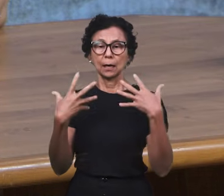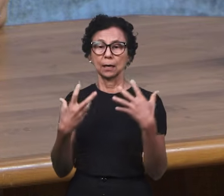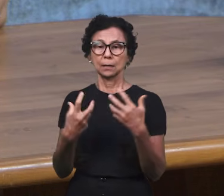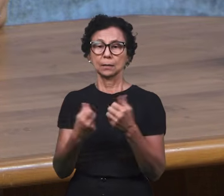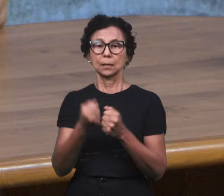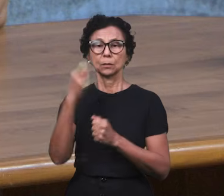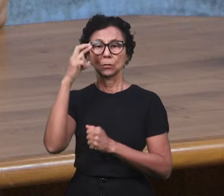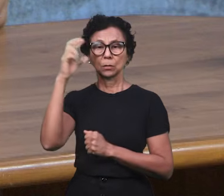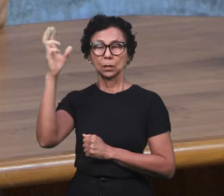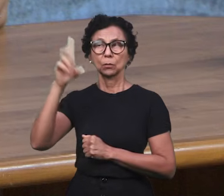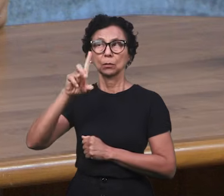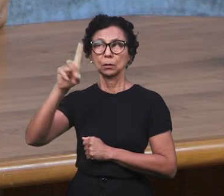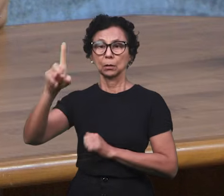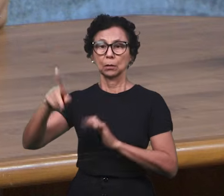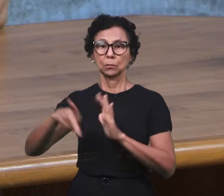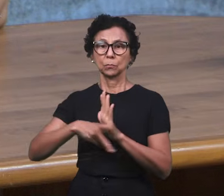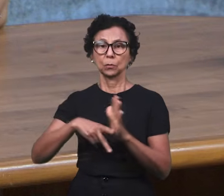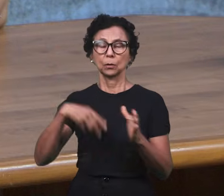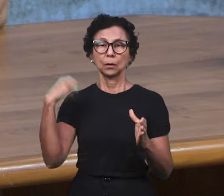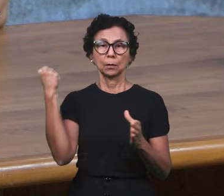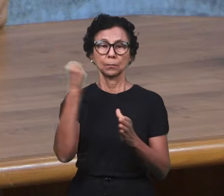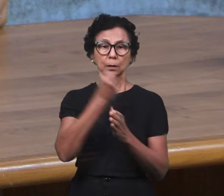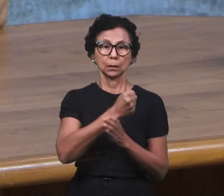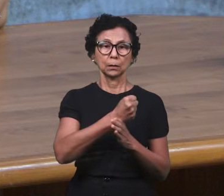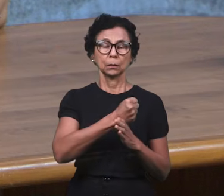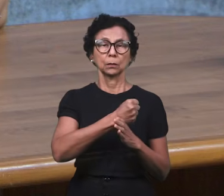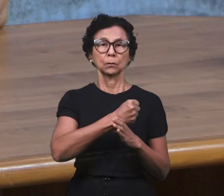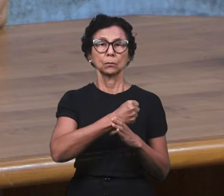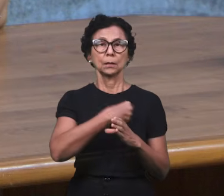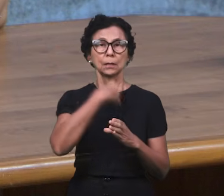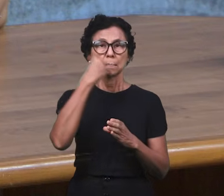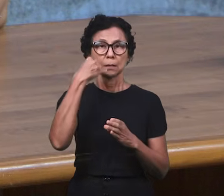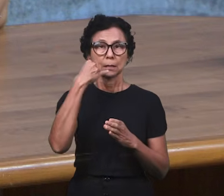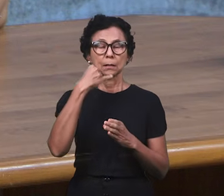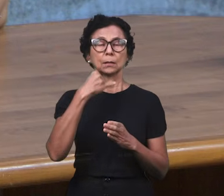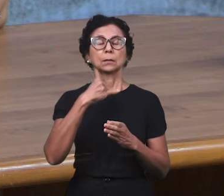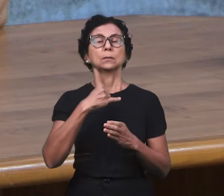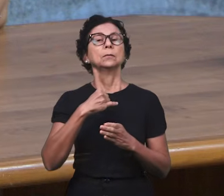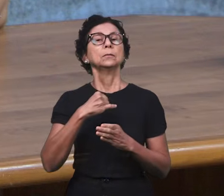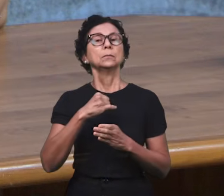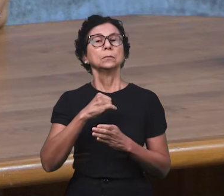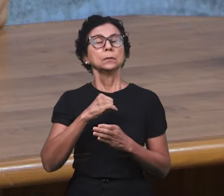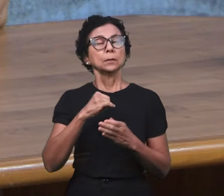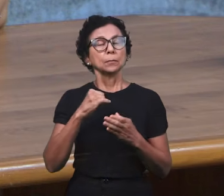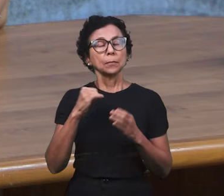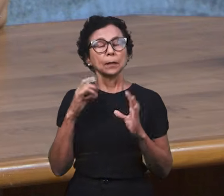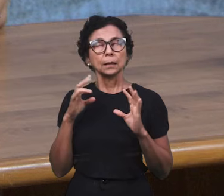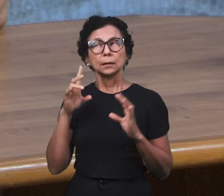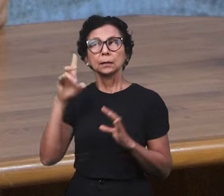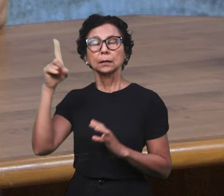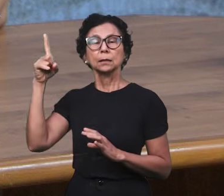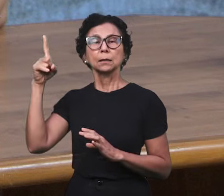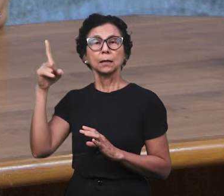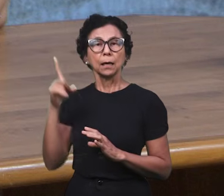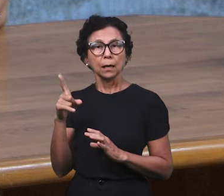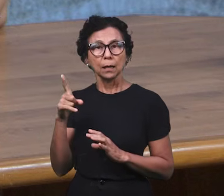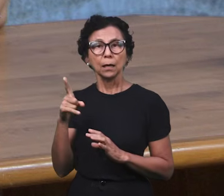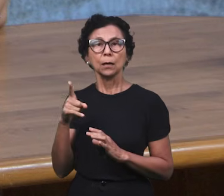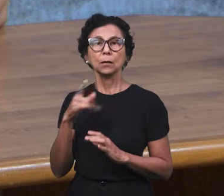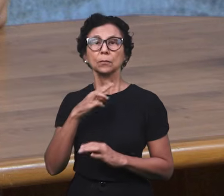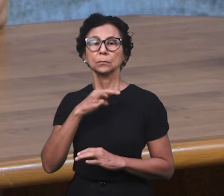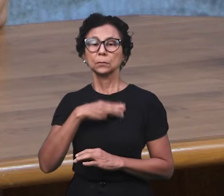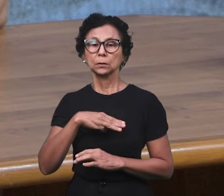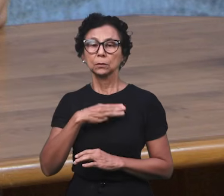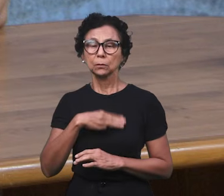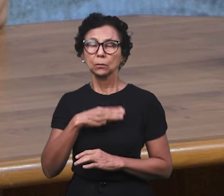Deus de Abraão, de Isaque e de Israel, para que ele se volte para aqueles de